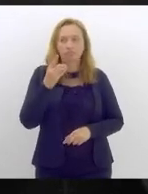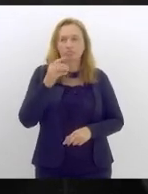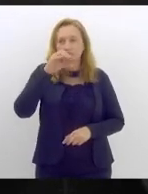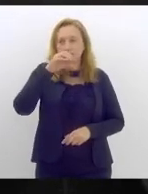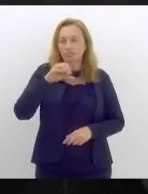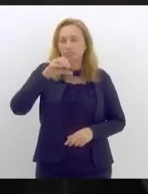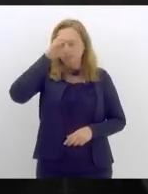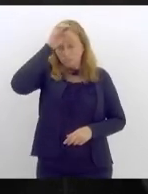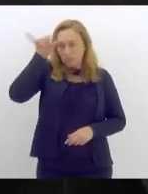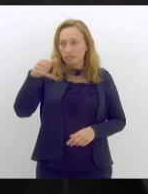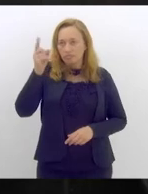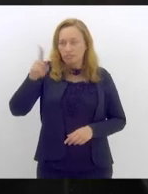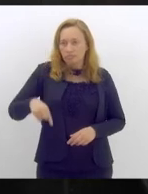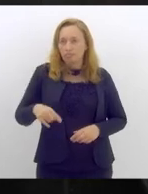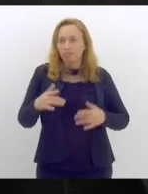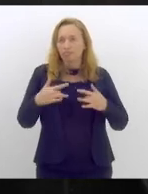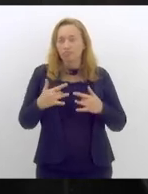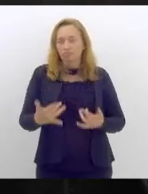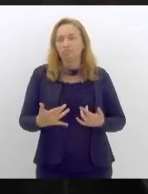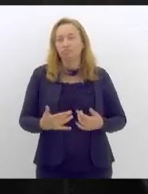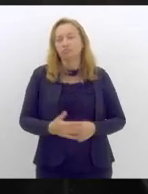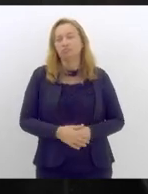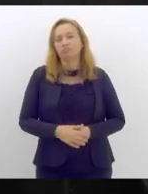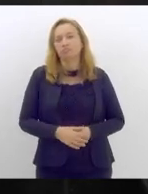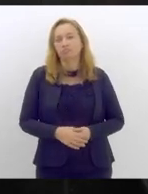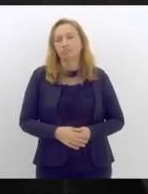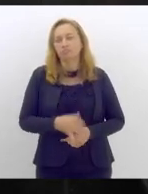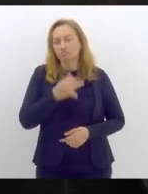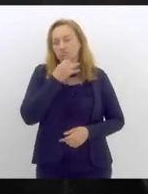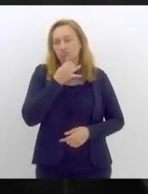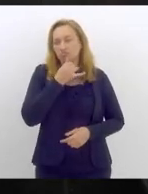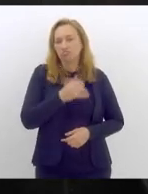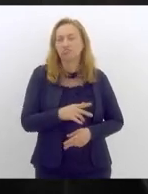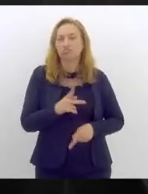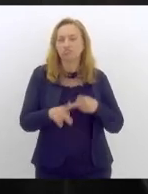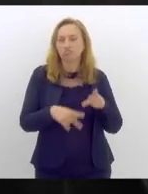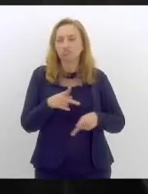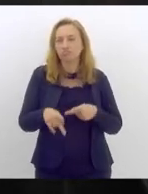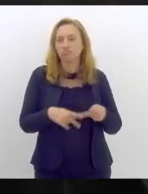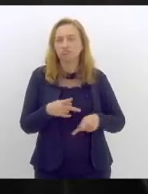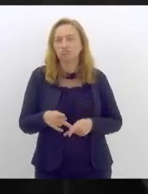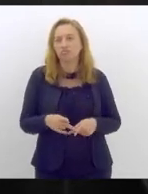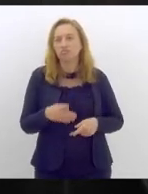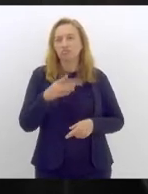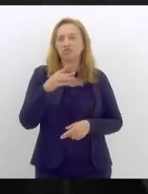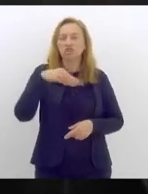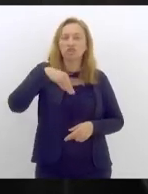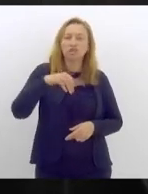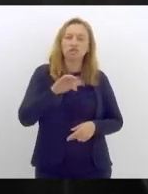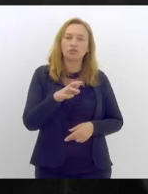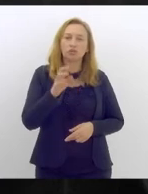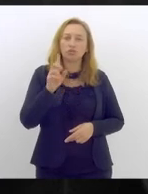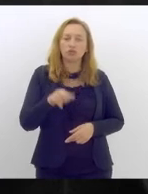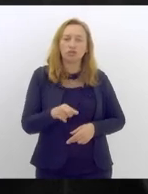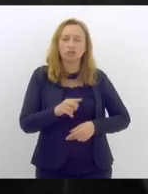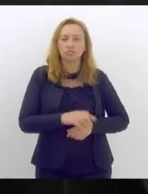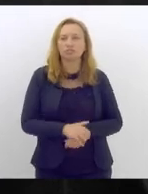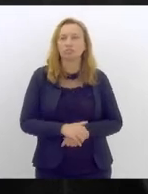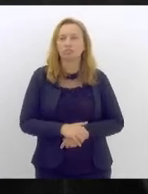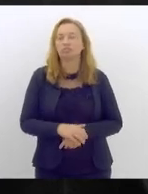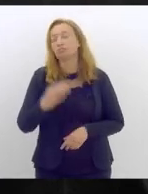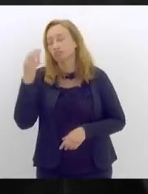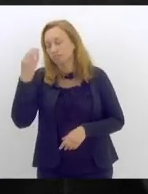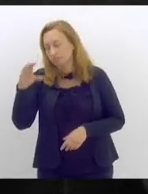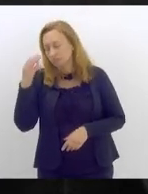aqui a minha solidariedade o meu desagravo As populações aos povos de Maricá e de Niterói as